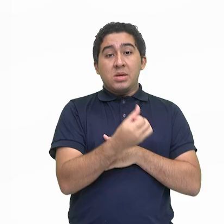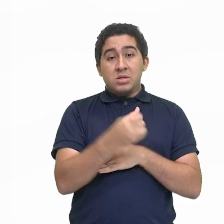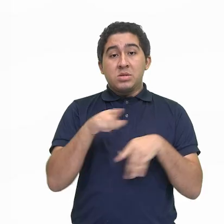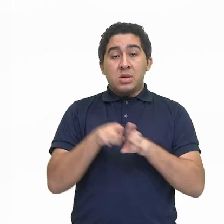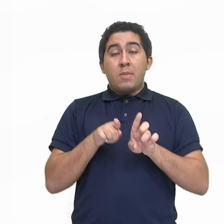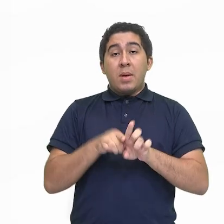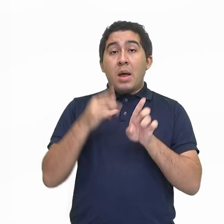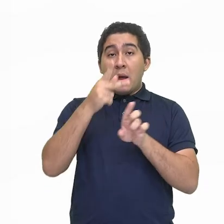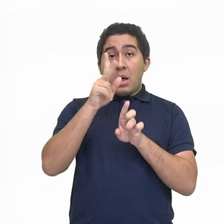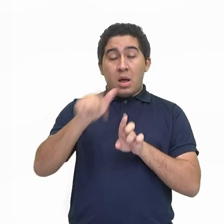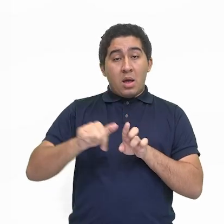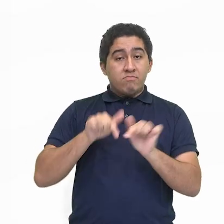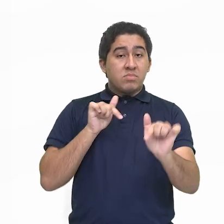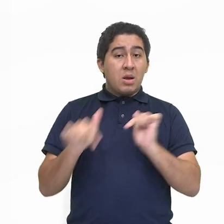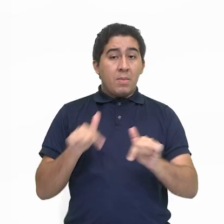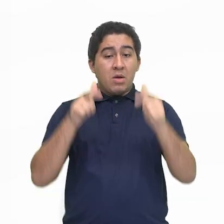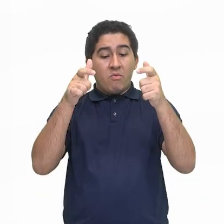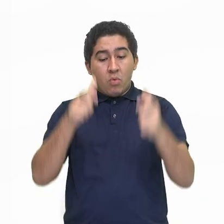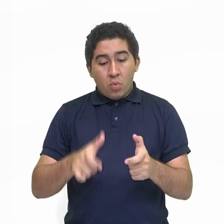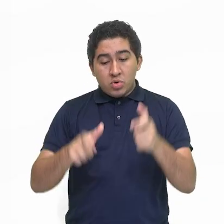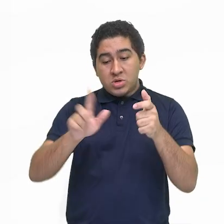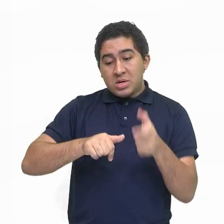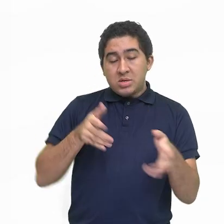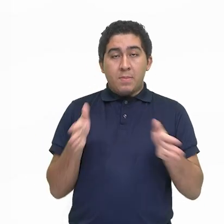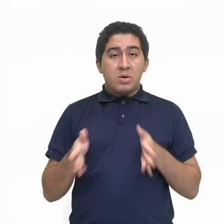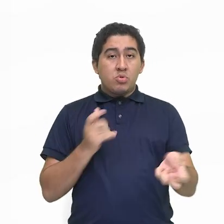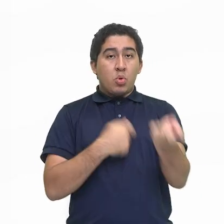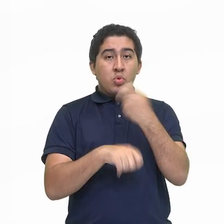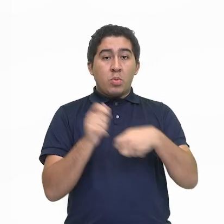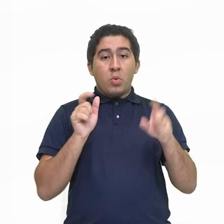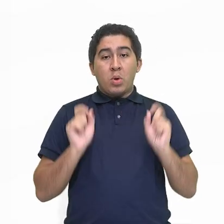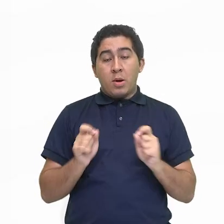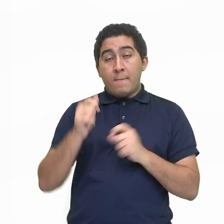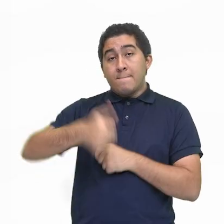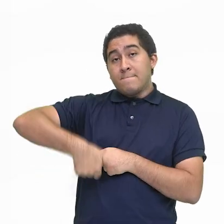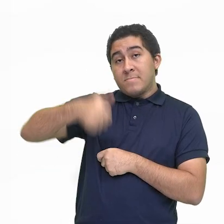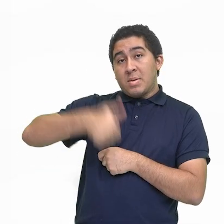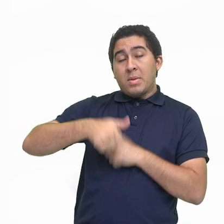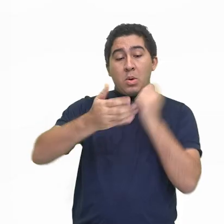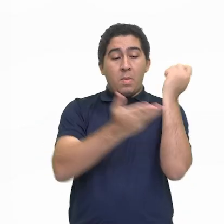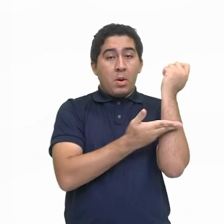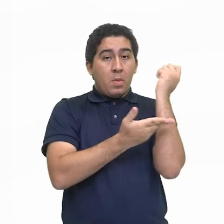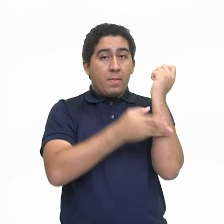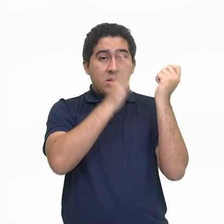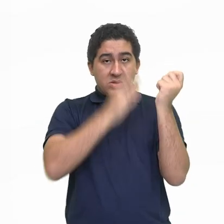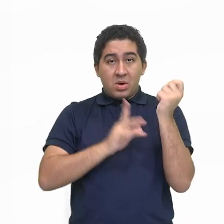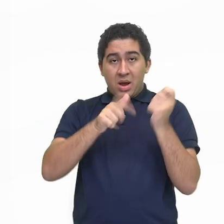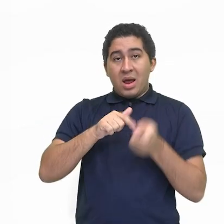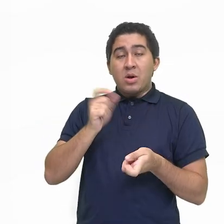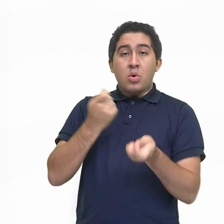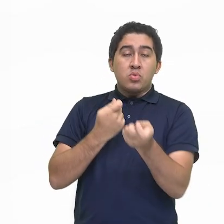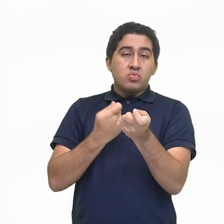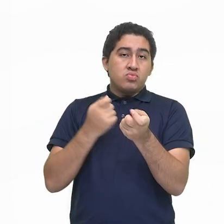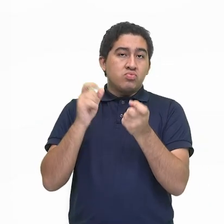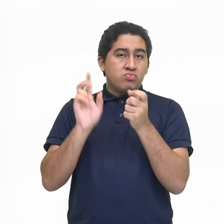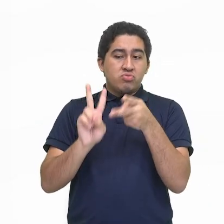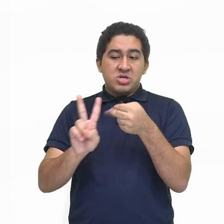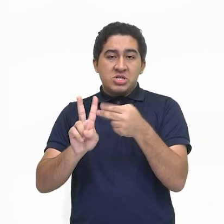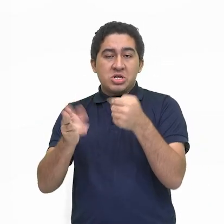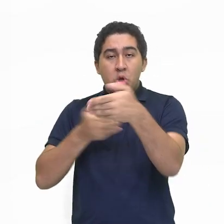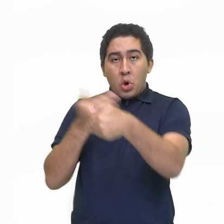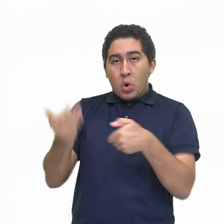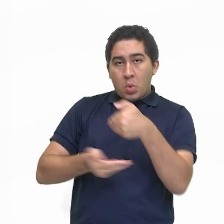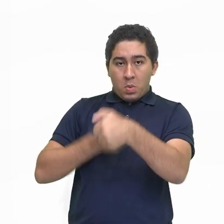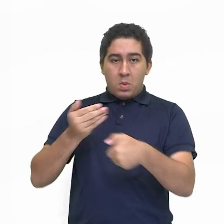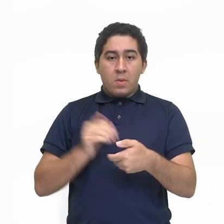Quem trabalhava nesse ciclo econômico, primeiramente do pau-brasil, era o escambo com os indígenas. Segundamente,